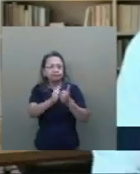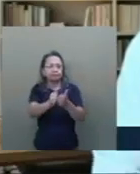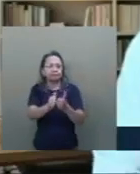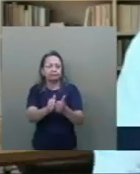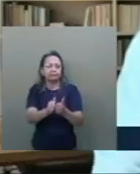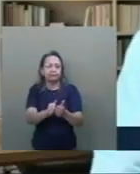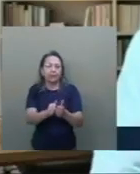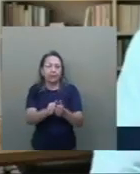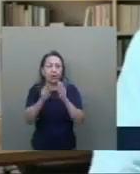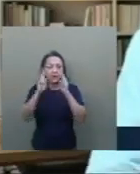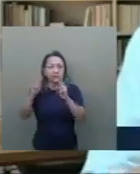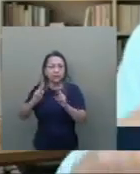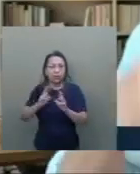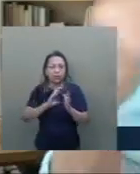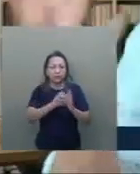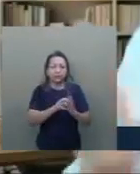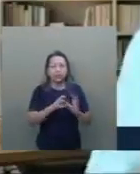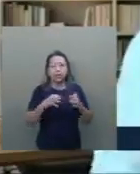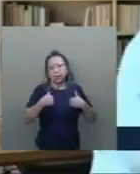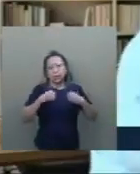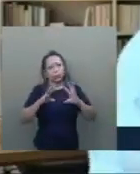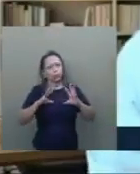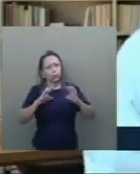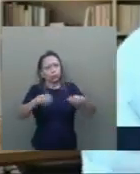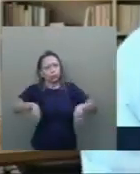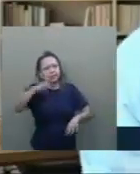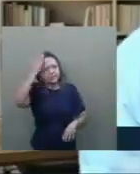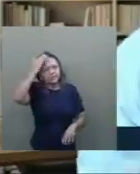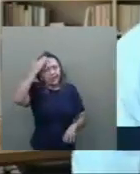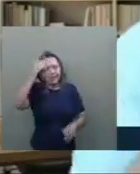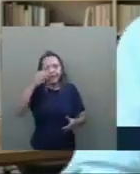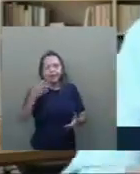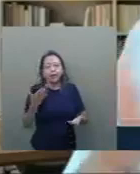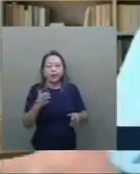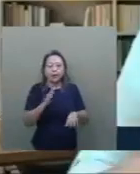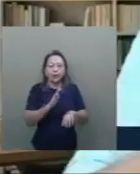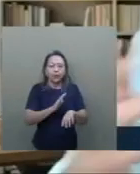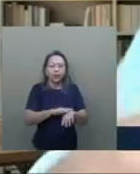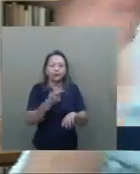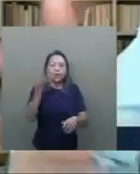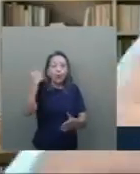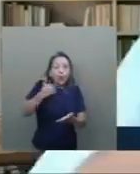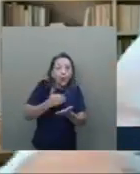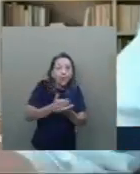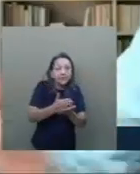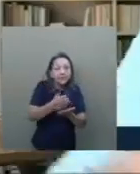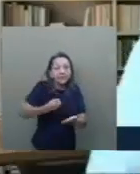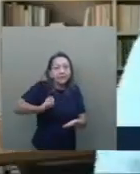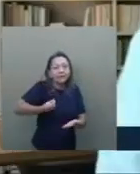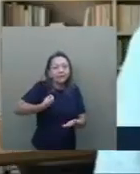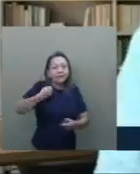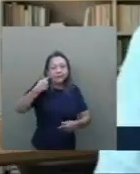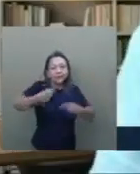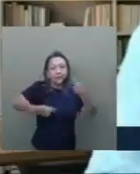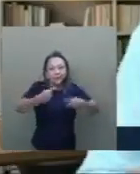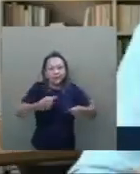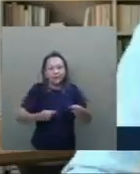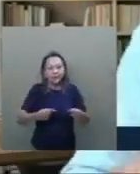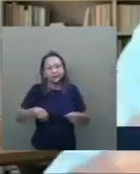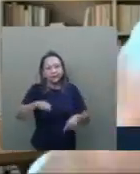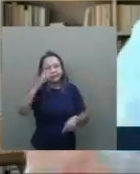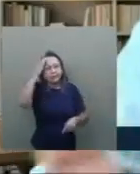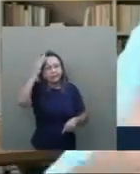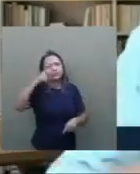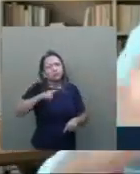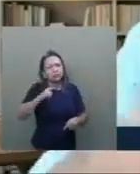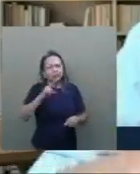partido. Todo mundo sabe que quando iniciei minha vida, todo mundo sabe no Rio Grande, né? Eu tinha